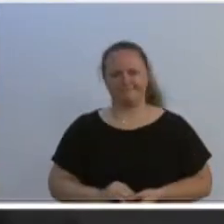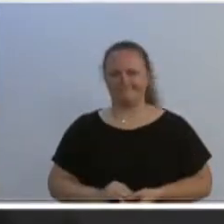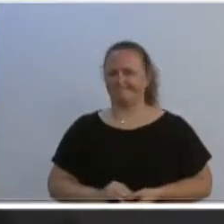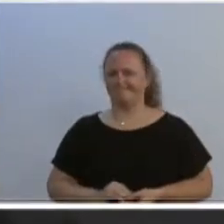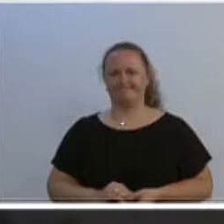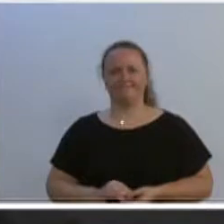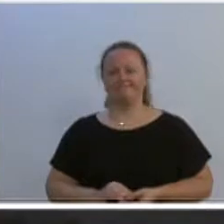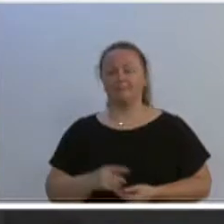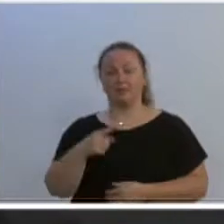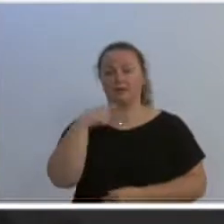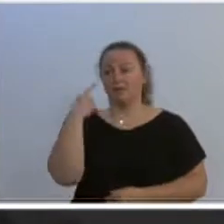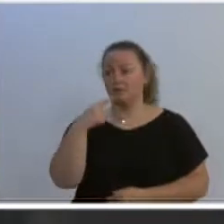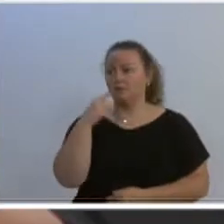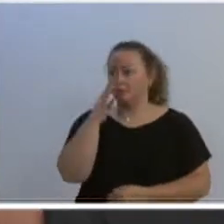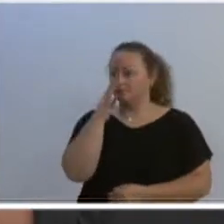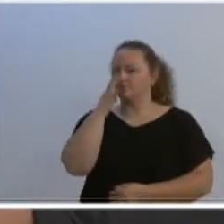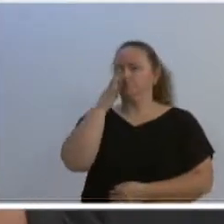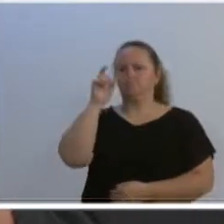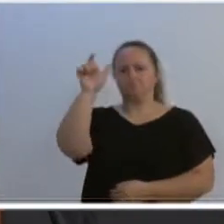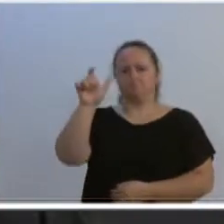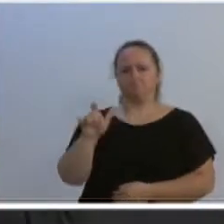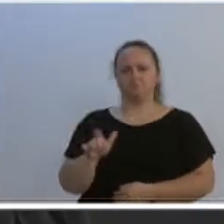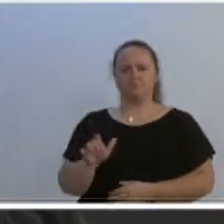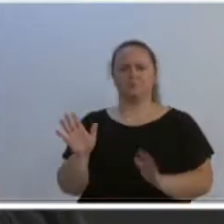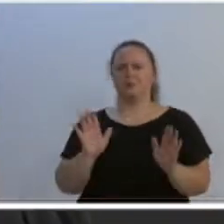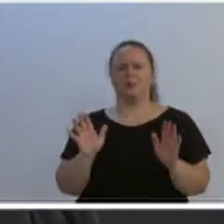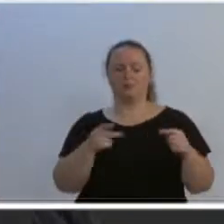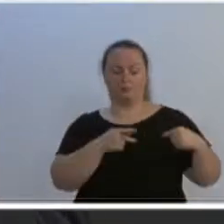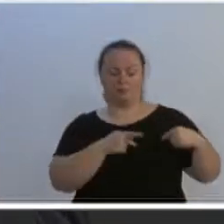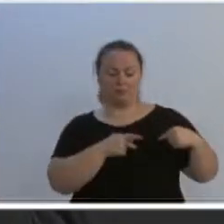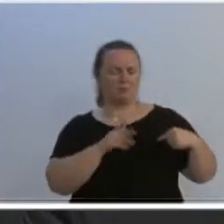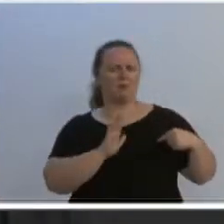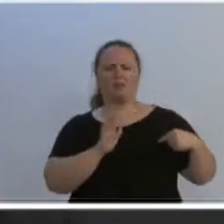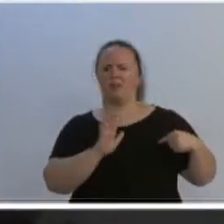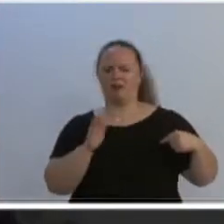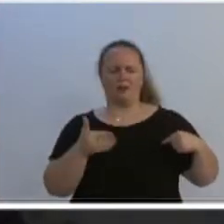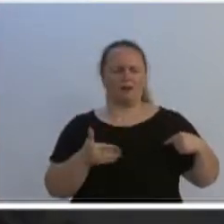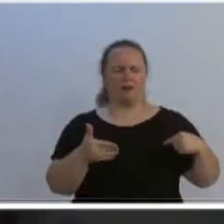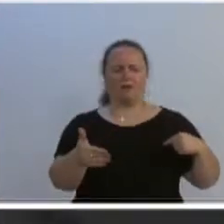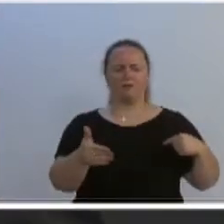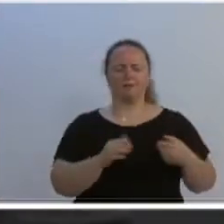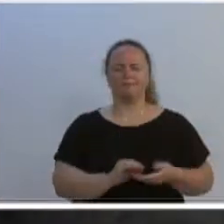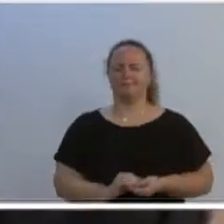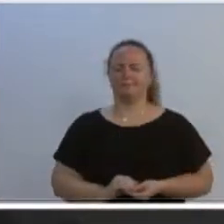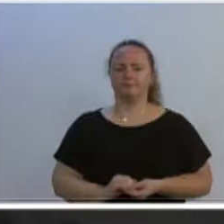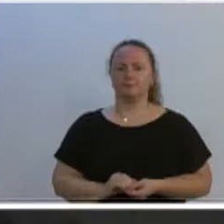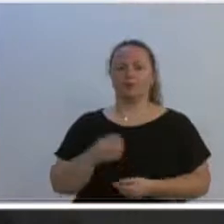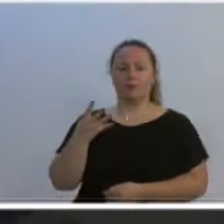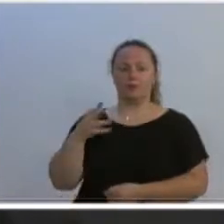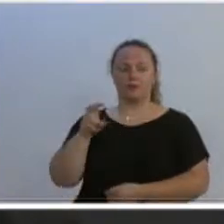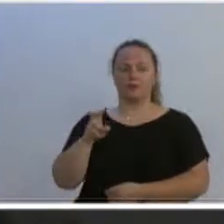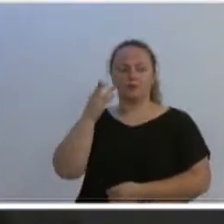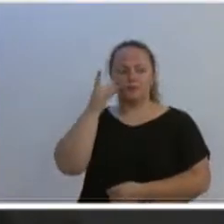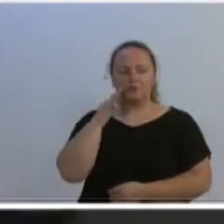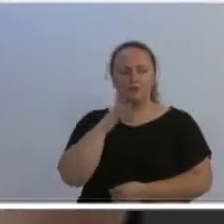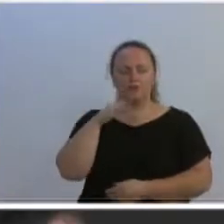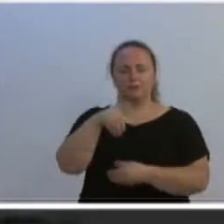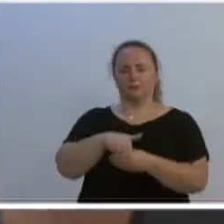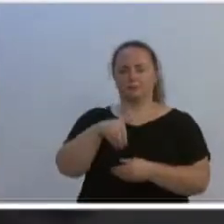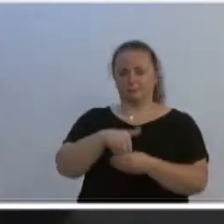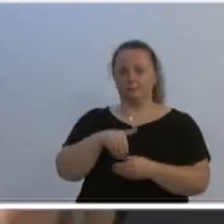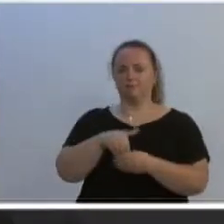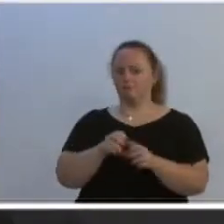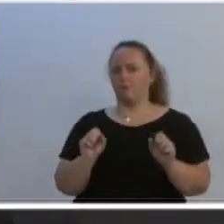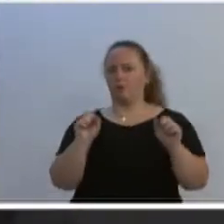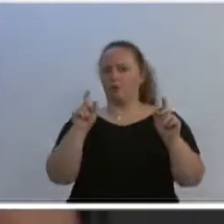qual eu tenho uma admiração muito grande, é se preocupar no momento político, nos 45 dias de eleição. Depois nós temos que estar irmanados